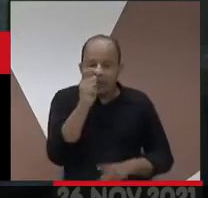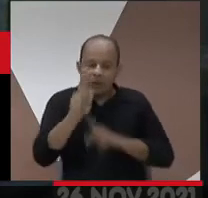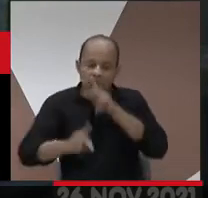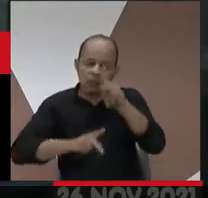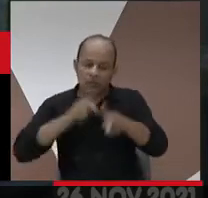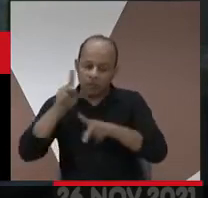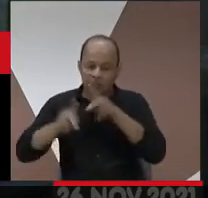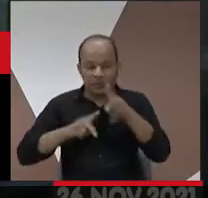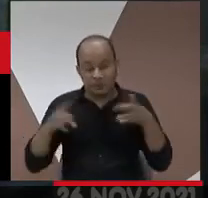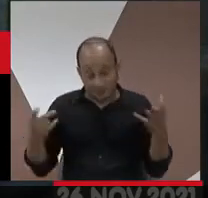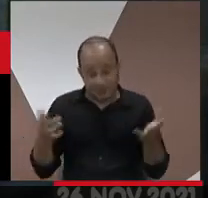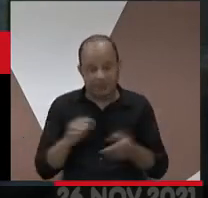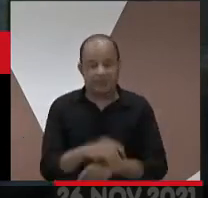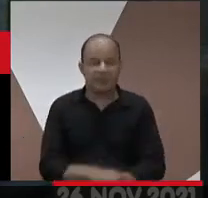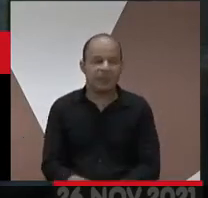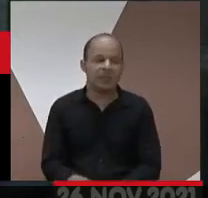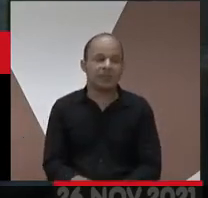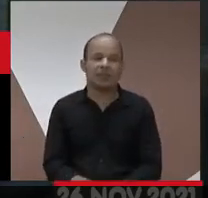e